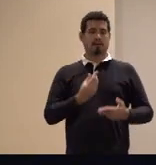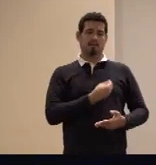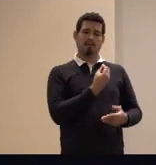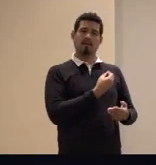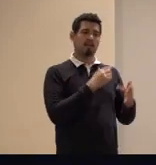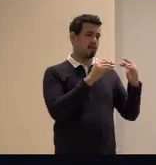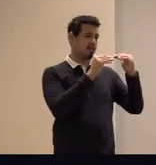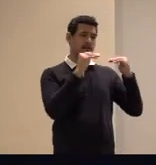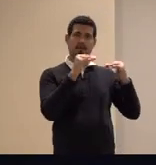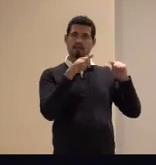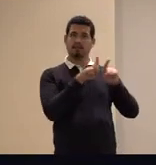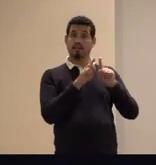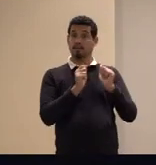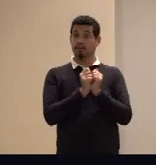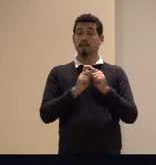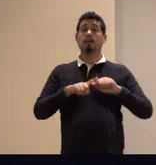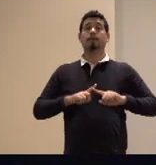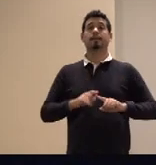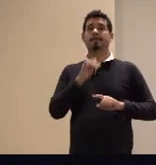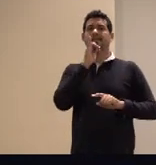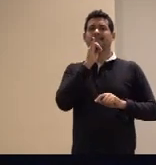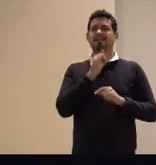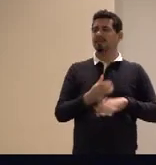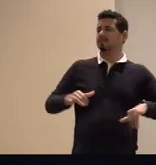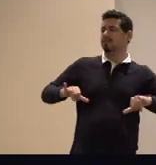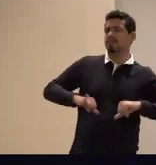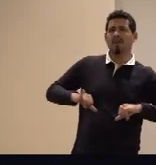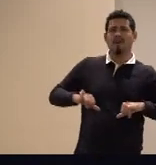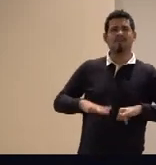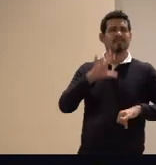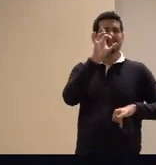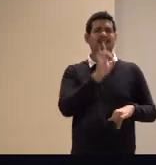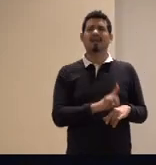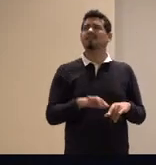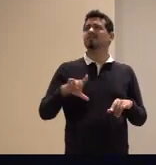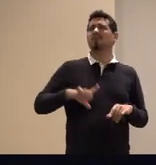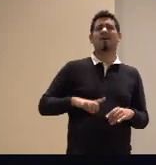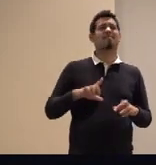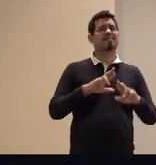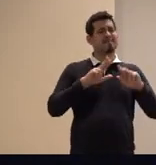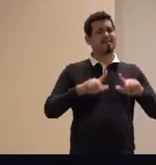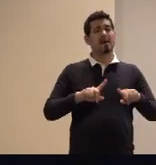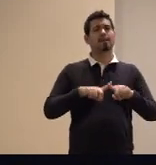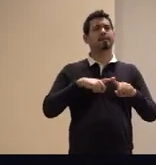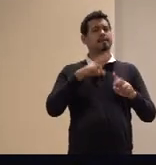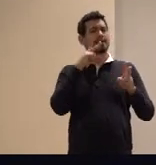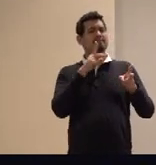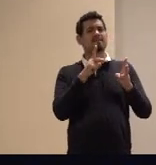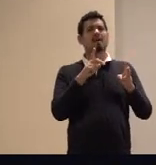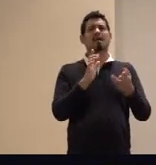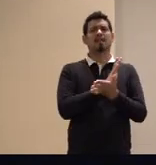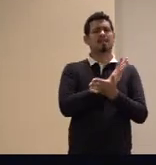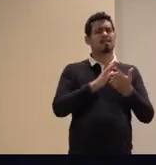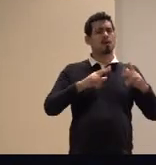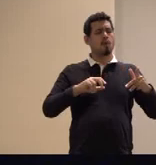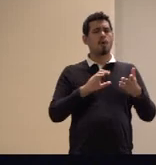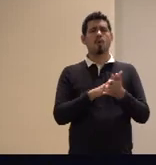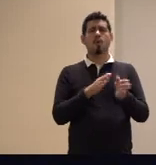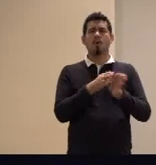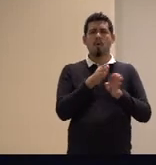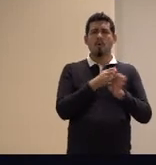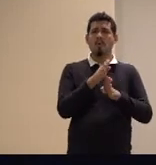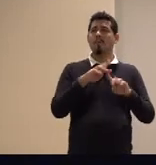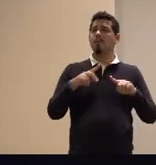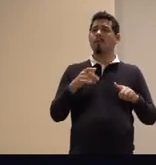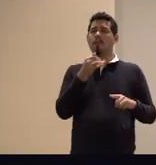vínculos e de violência de direitos e de violência. E quando a gente, às vezes, ali se pega dentro do conselho, ou com a Lu, minha amiga